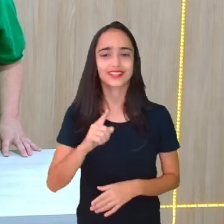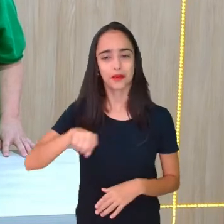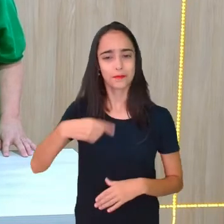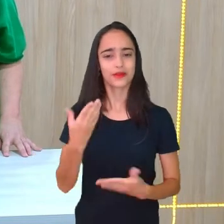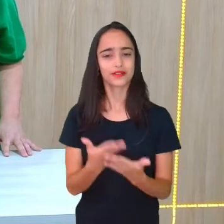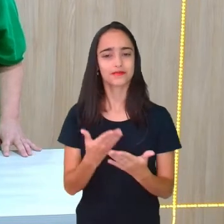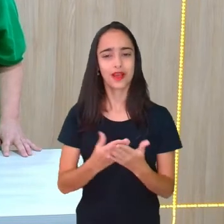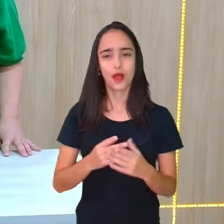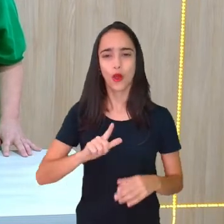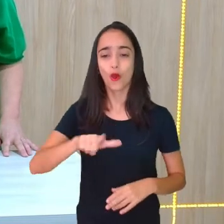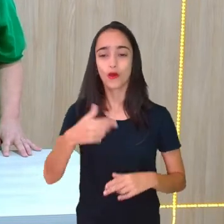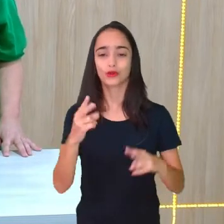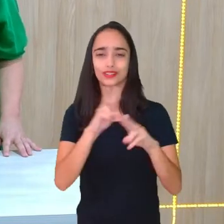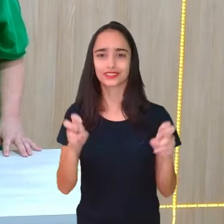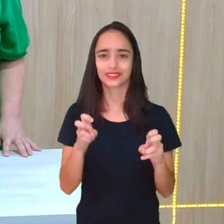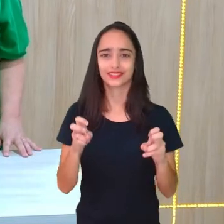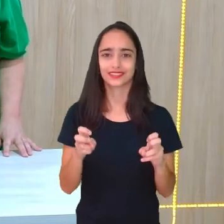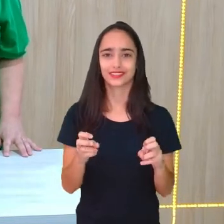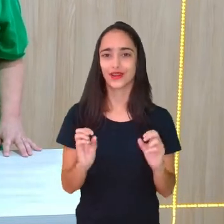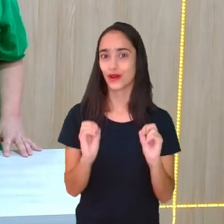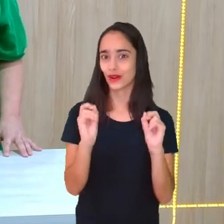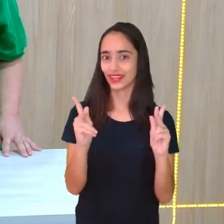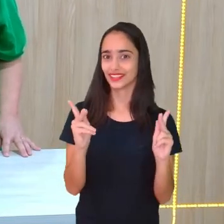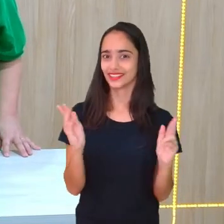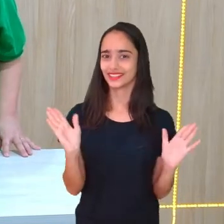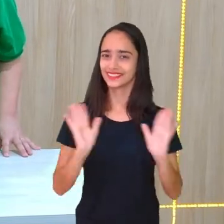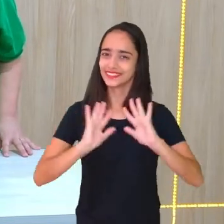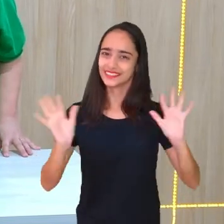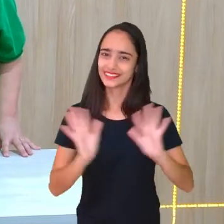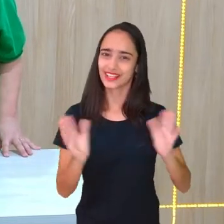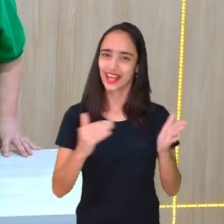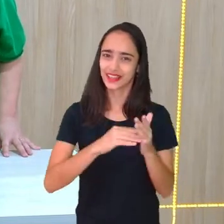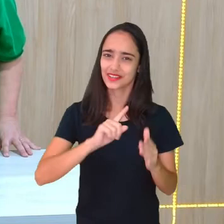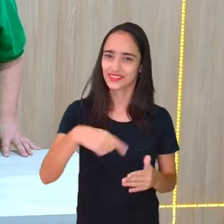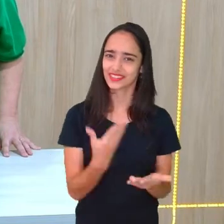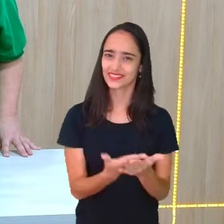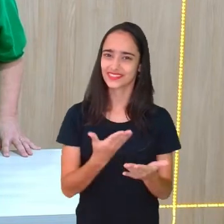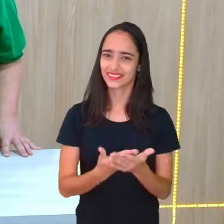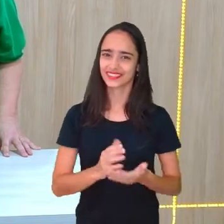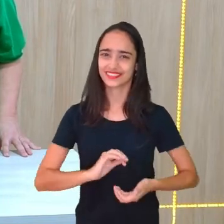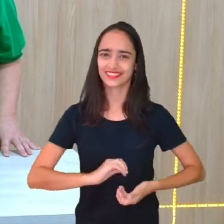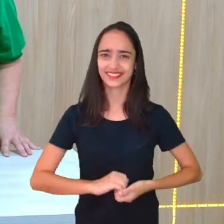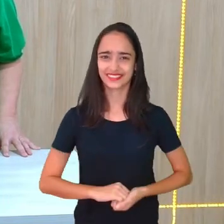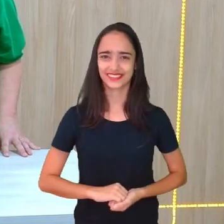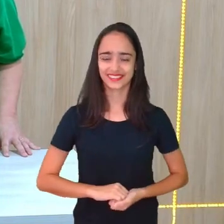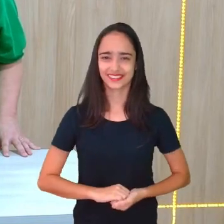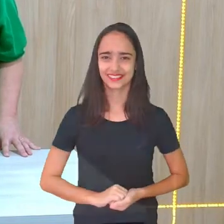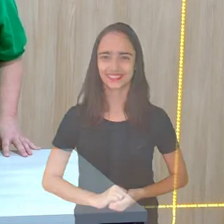probabilidades. Tá, turma? Tchau, turminha. Até a próxima aula.